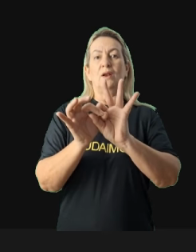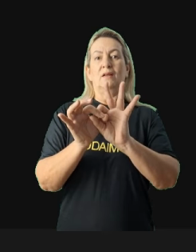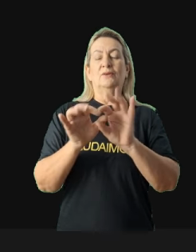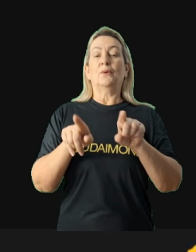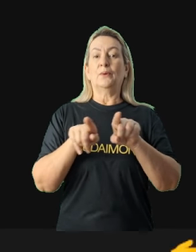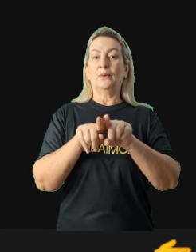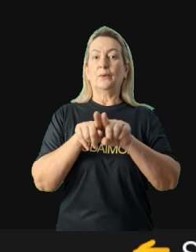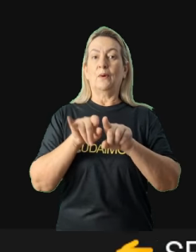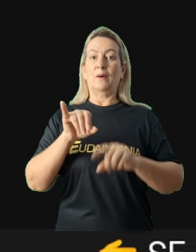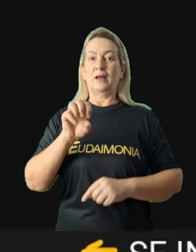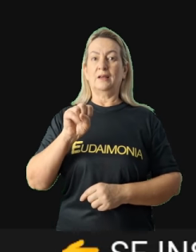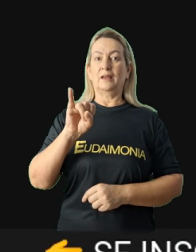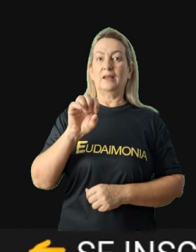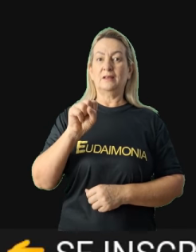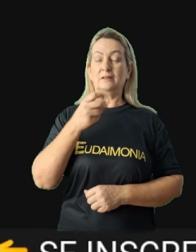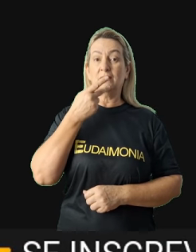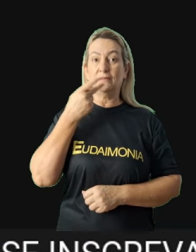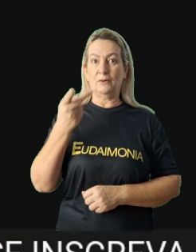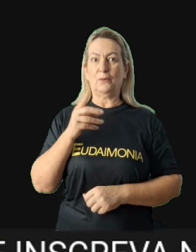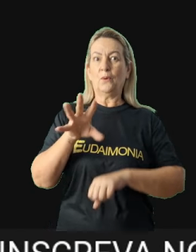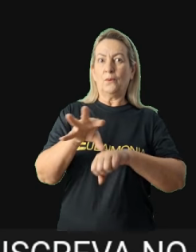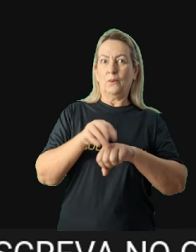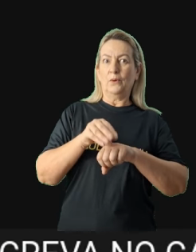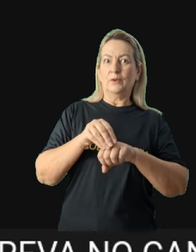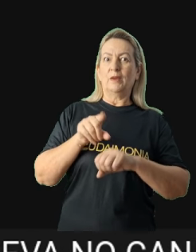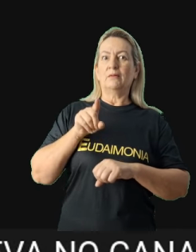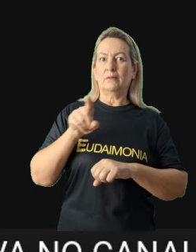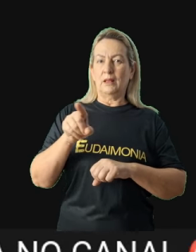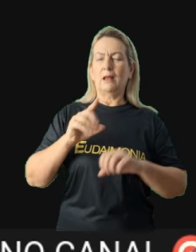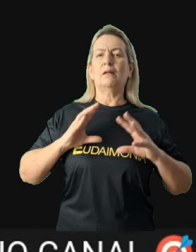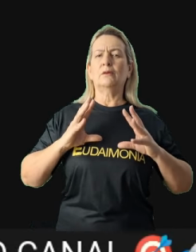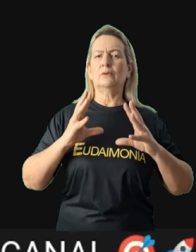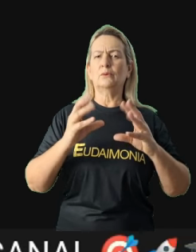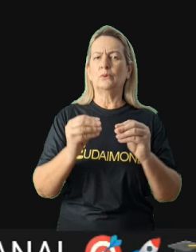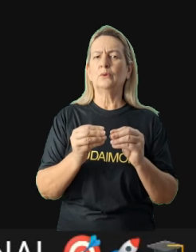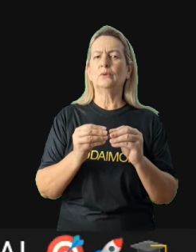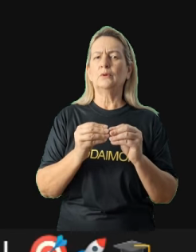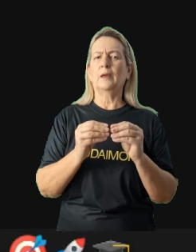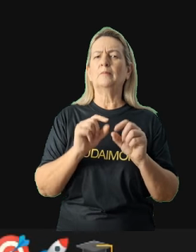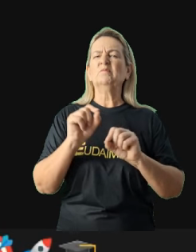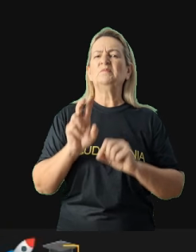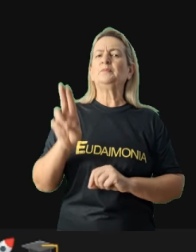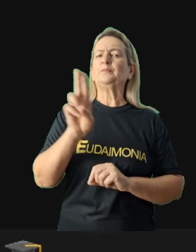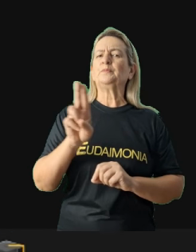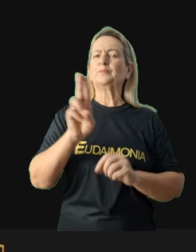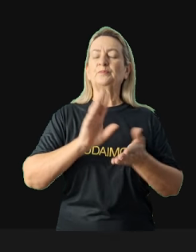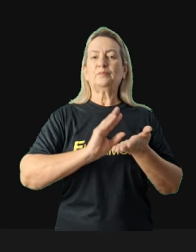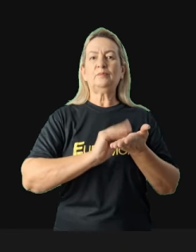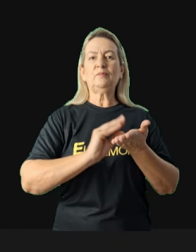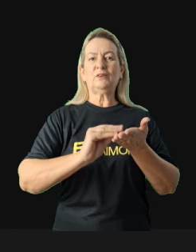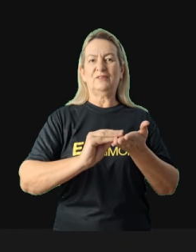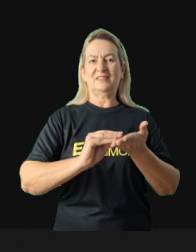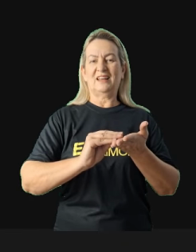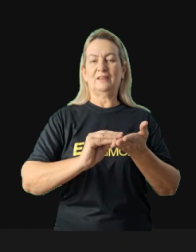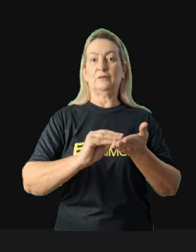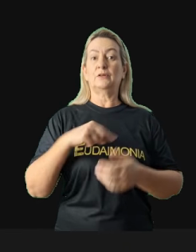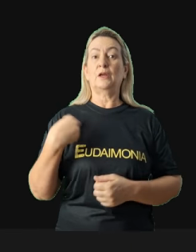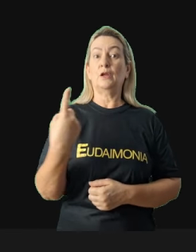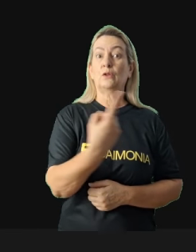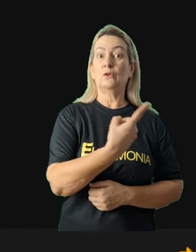a Isis vai vir, né, com o conhecimento e com toda essa expertise, né, do uso desses